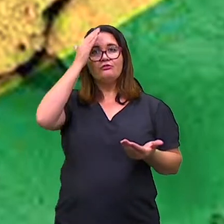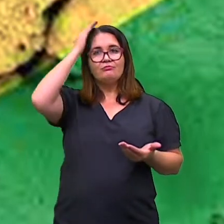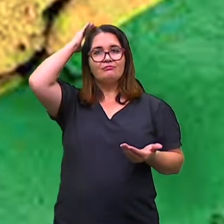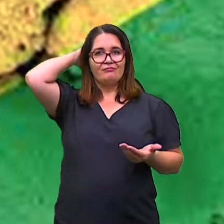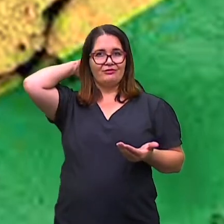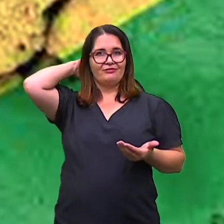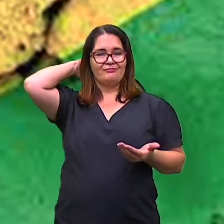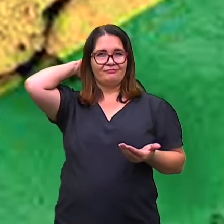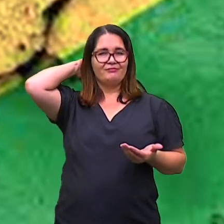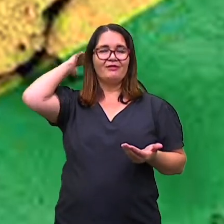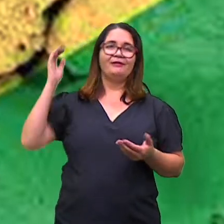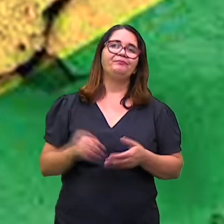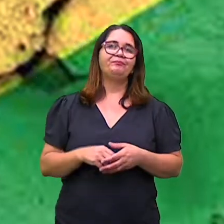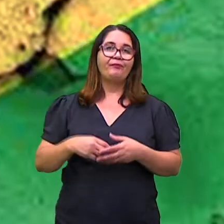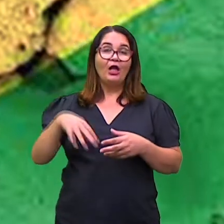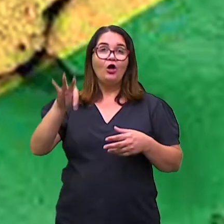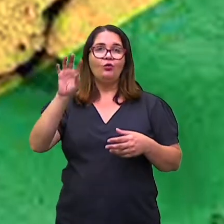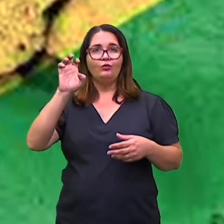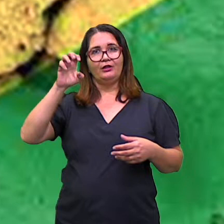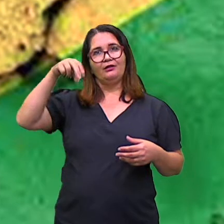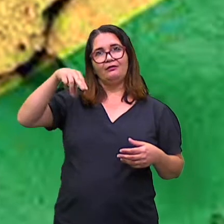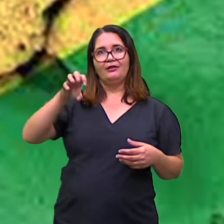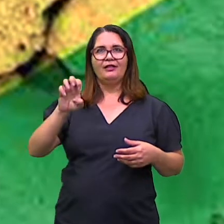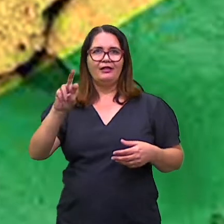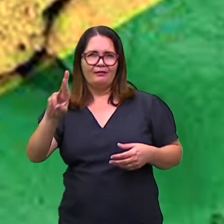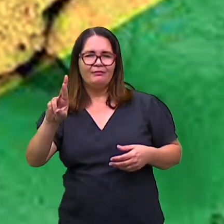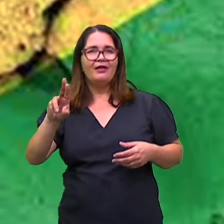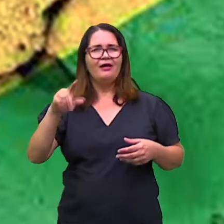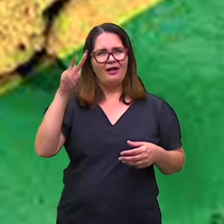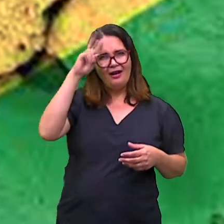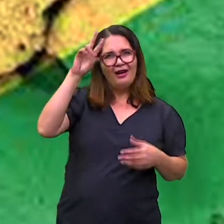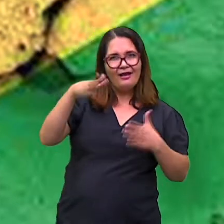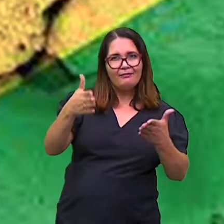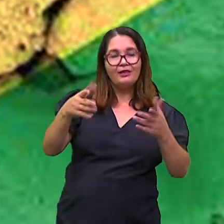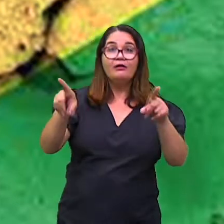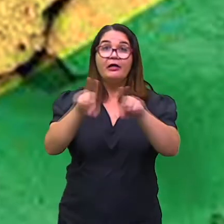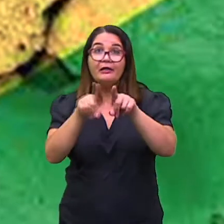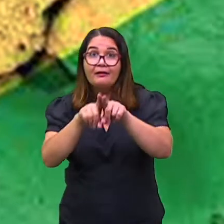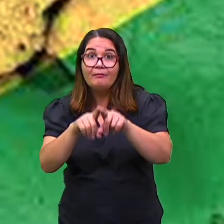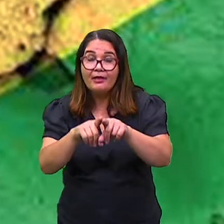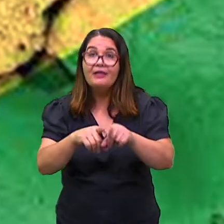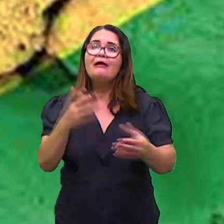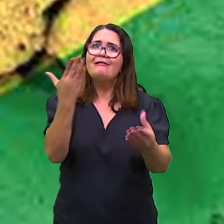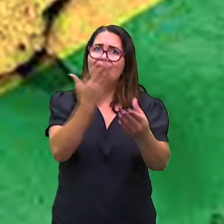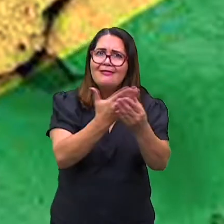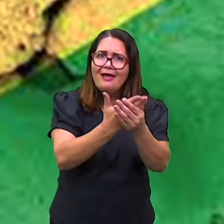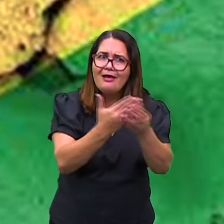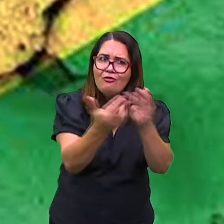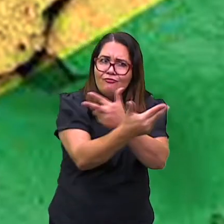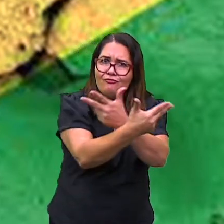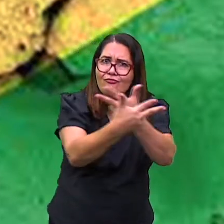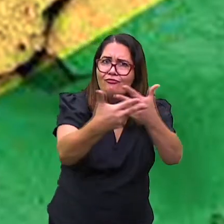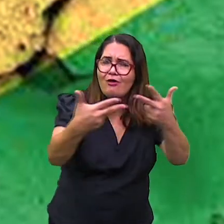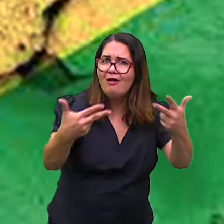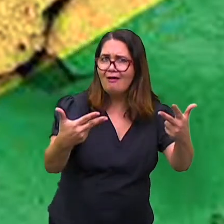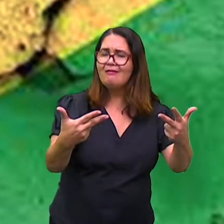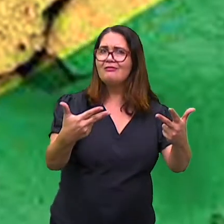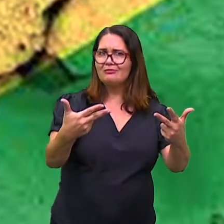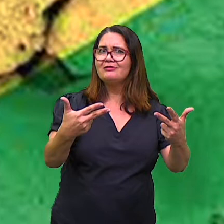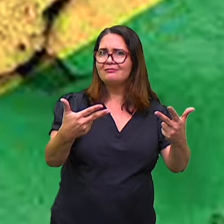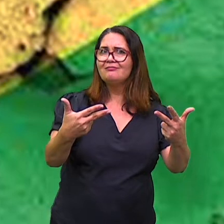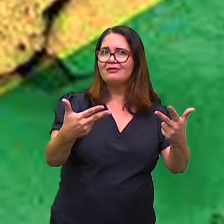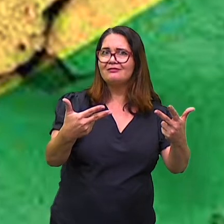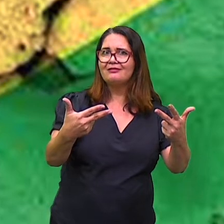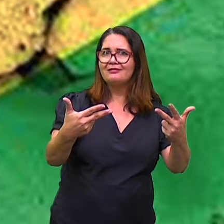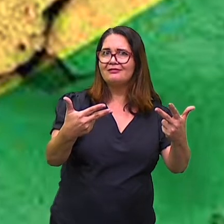impeachment contra o atual presidente do Brasil, Jair Bolsonaro. Já foram alvos de pedidos